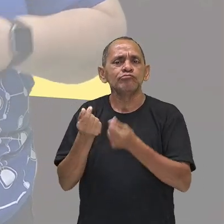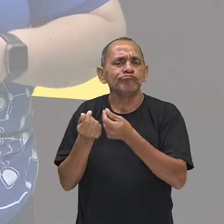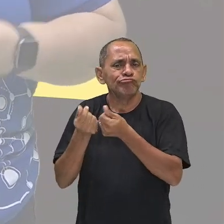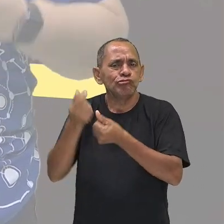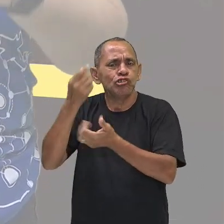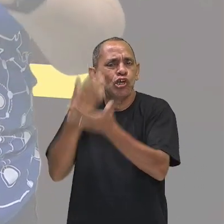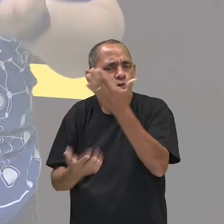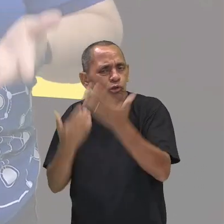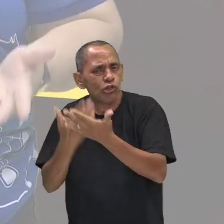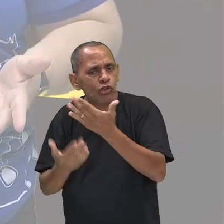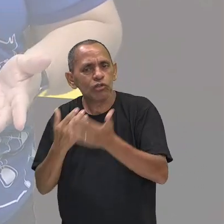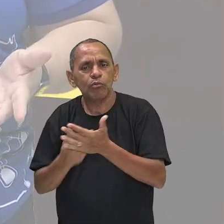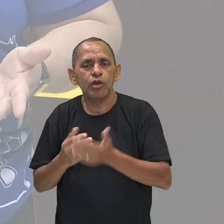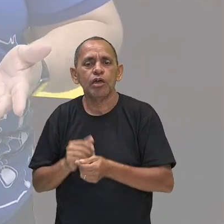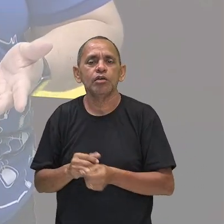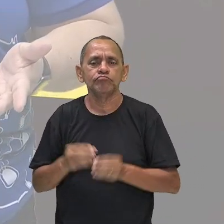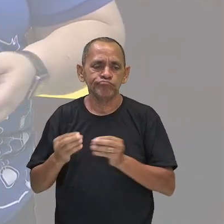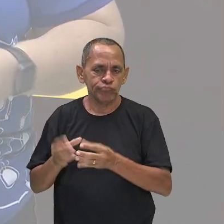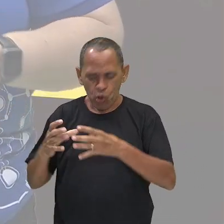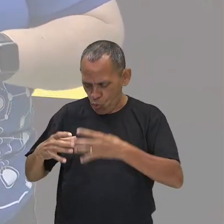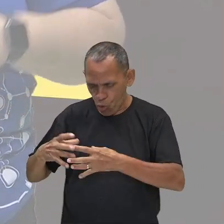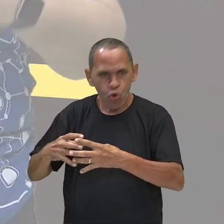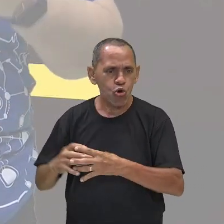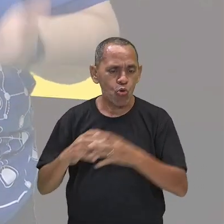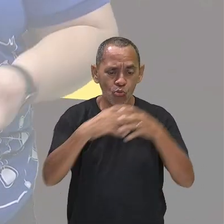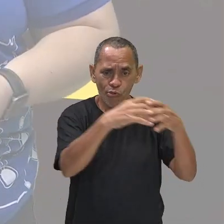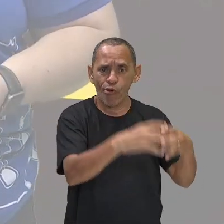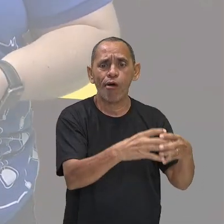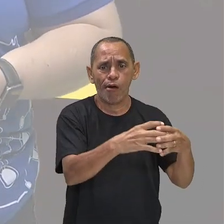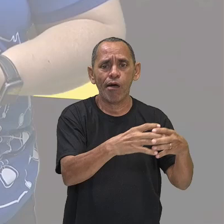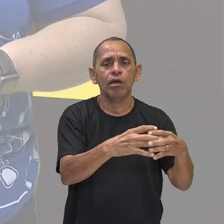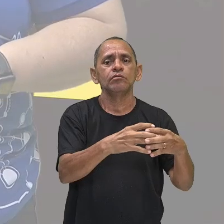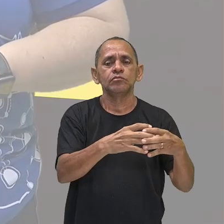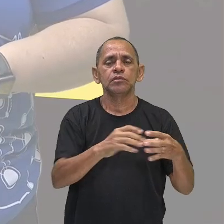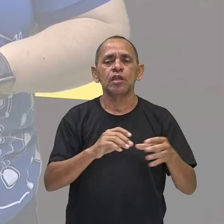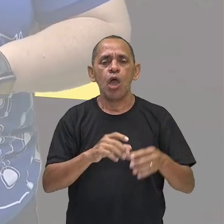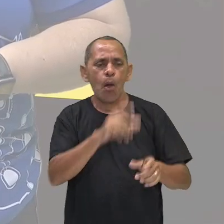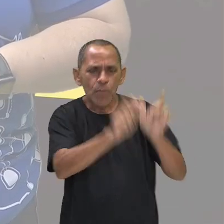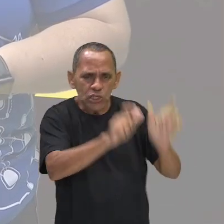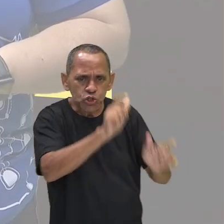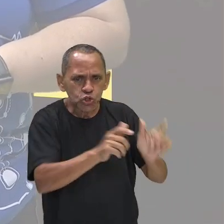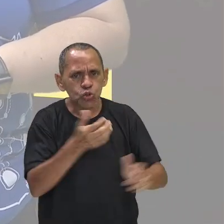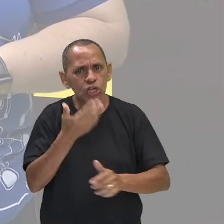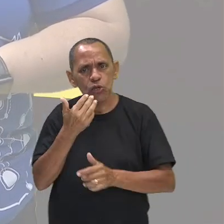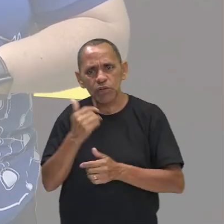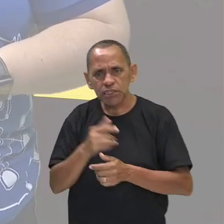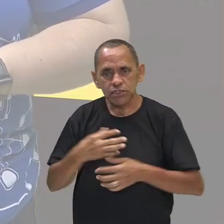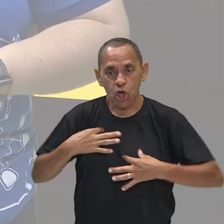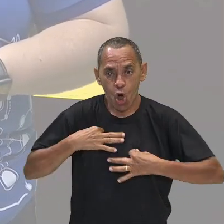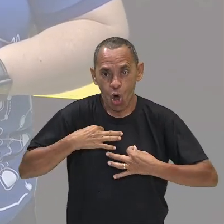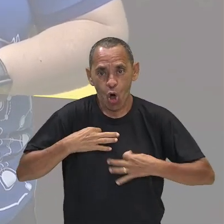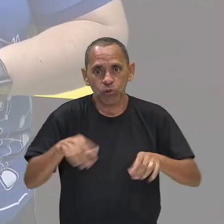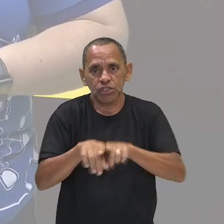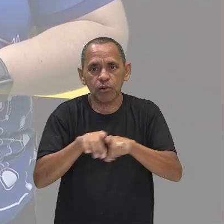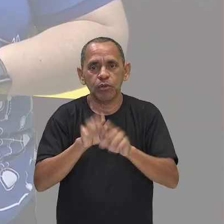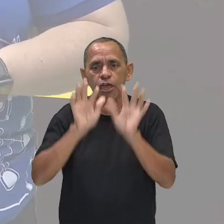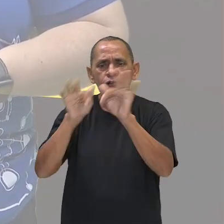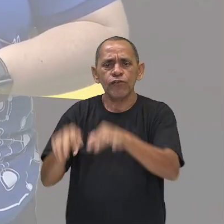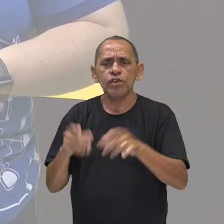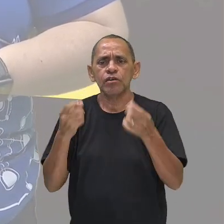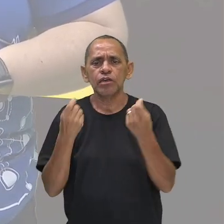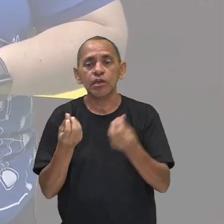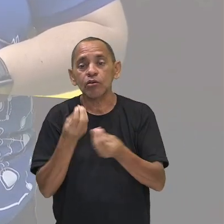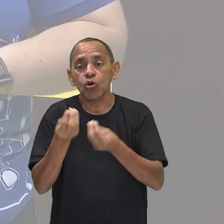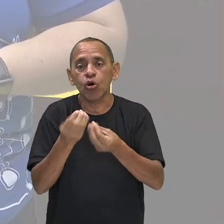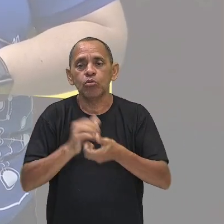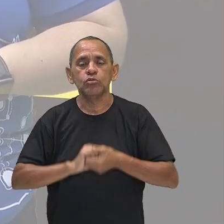envia soldados, tem que, né, enviar alimentação, roupas, e aí findou que nessa parte da Cisplatina não ficou